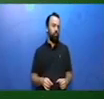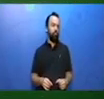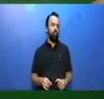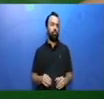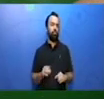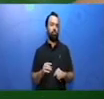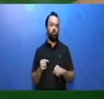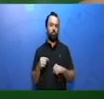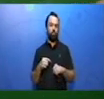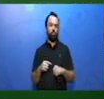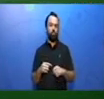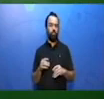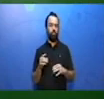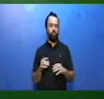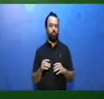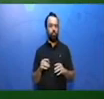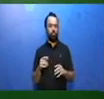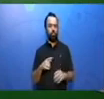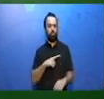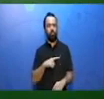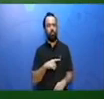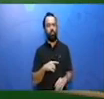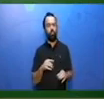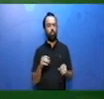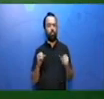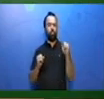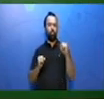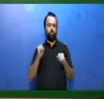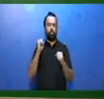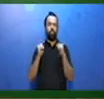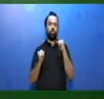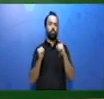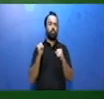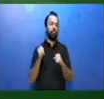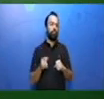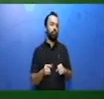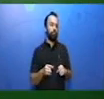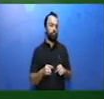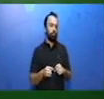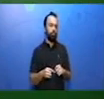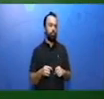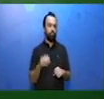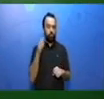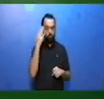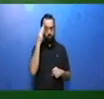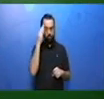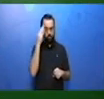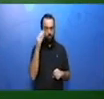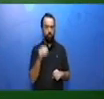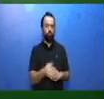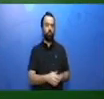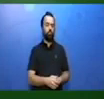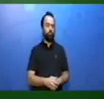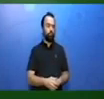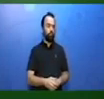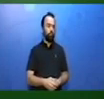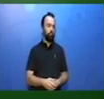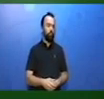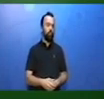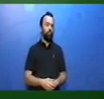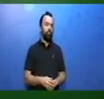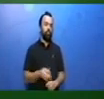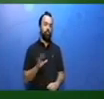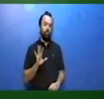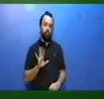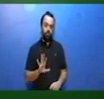I, porque no bairro há predomínio de indústrias. Conseguiu fazer junto com a professora? Se não